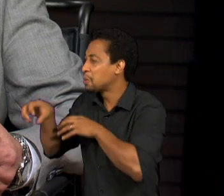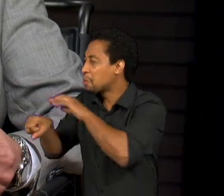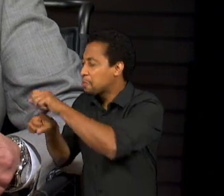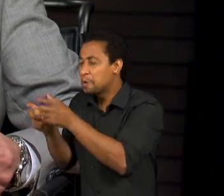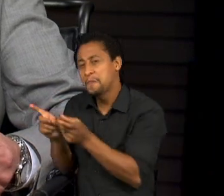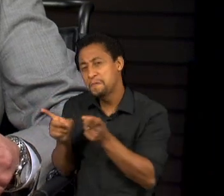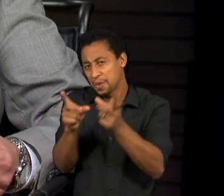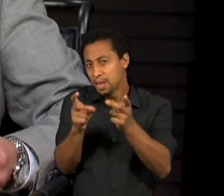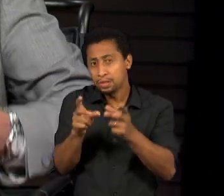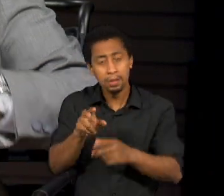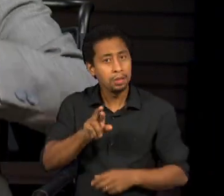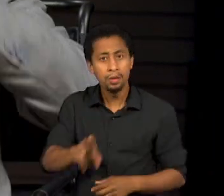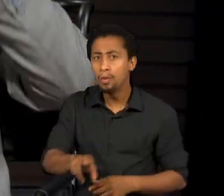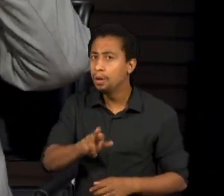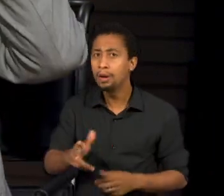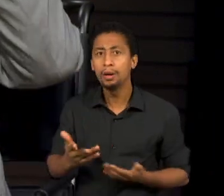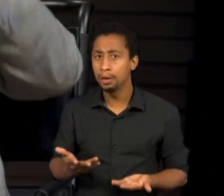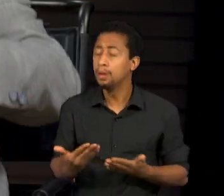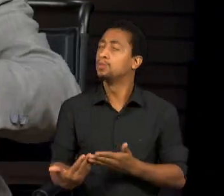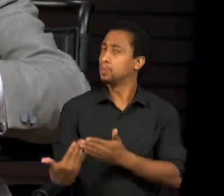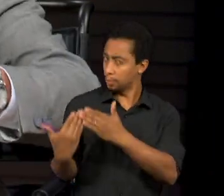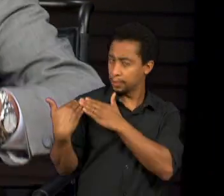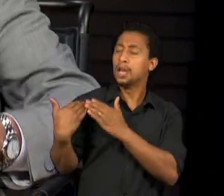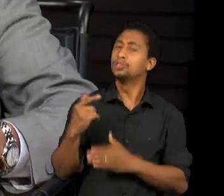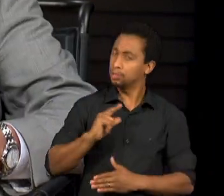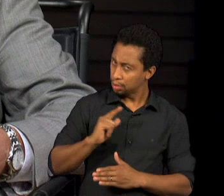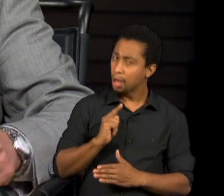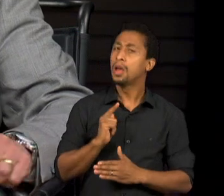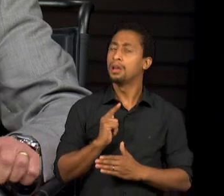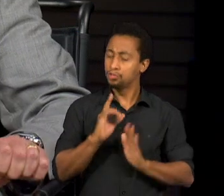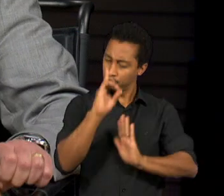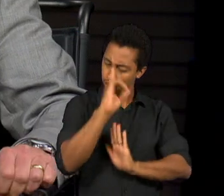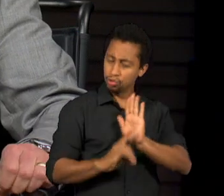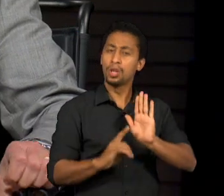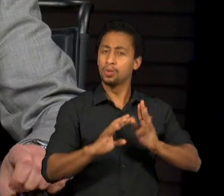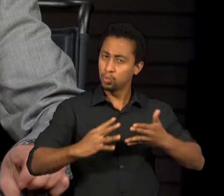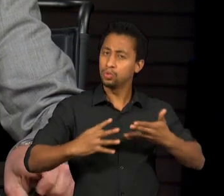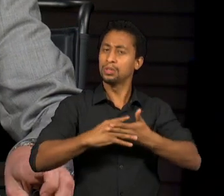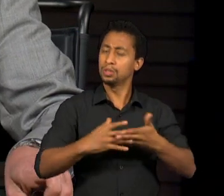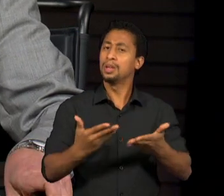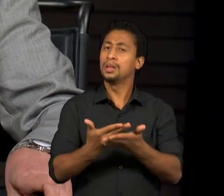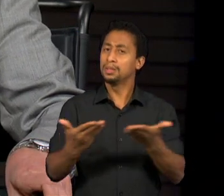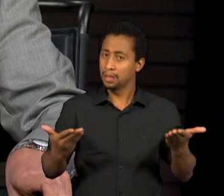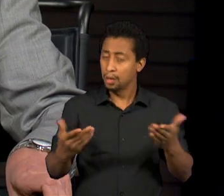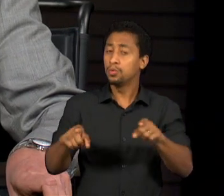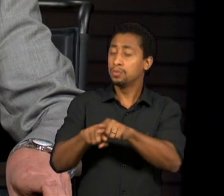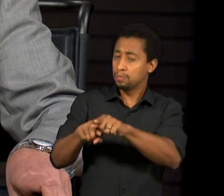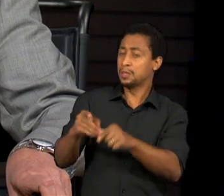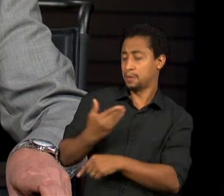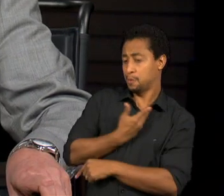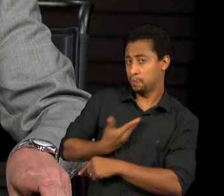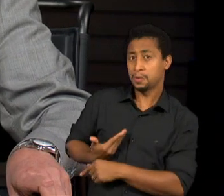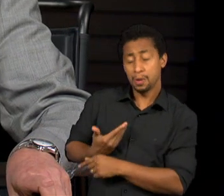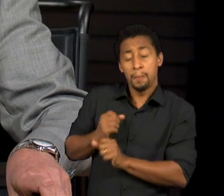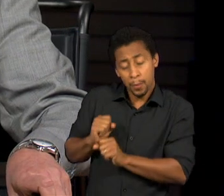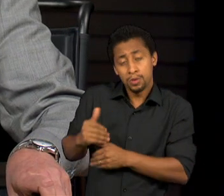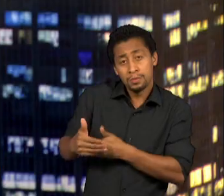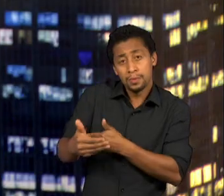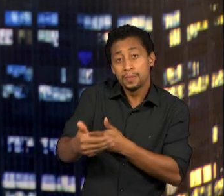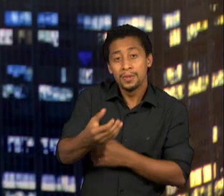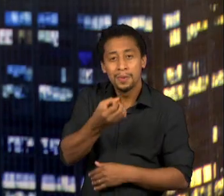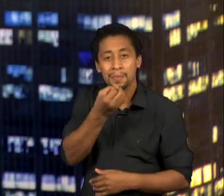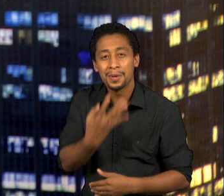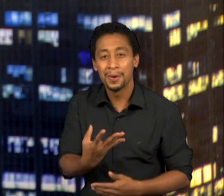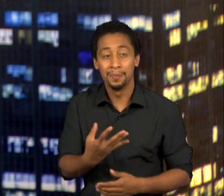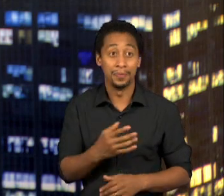essa conjugação de agências de checagem, poder público, mercado, pode render resultados bons. Faz